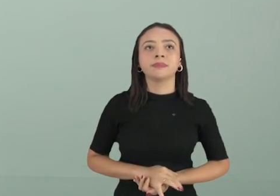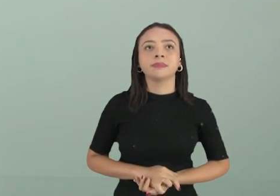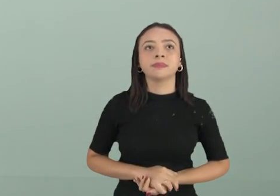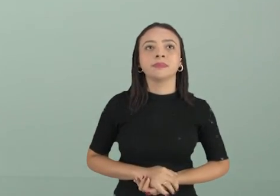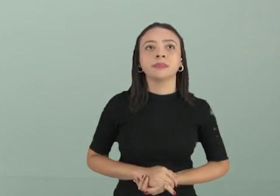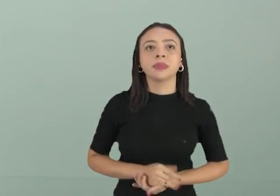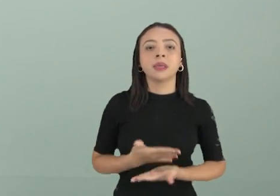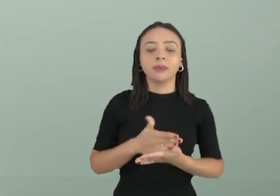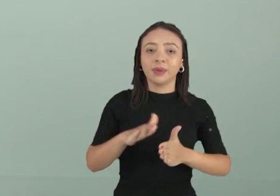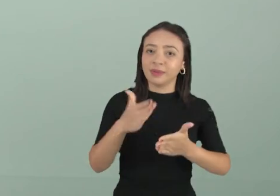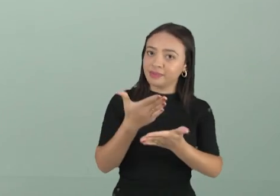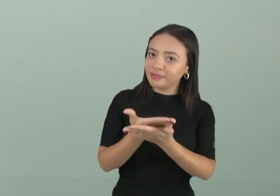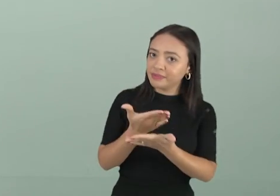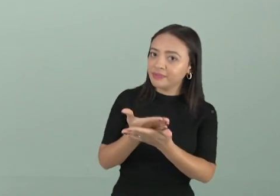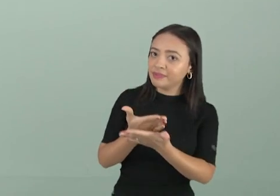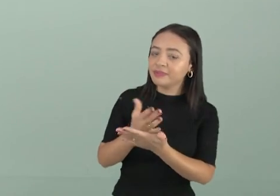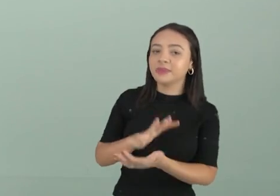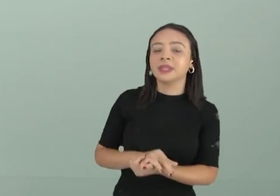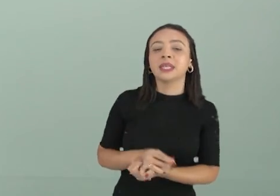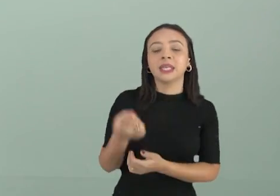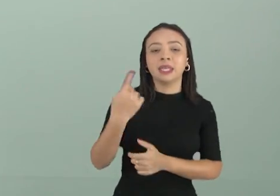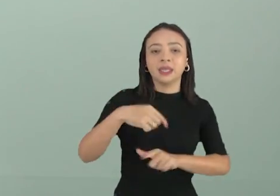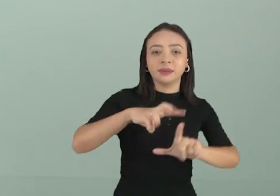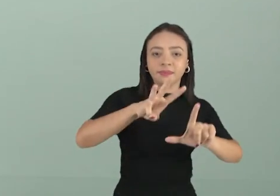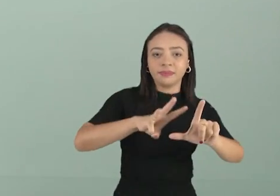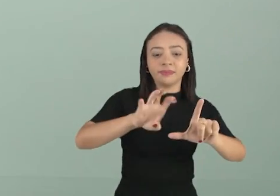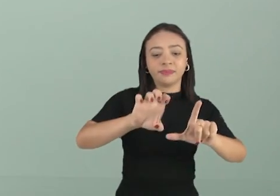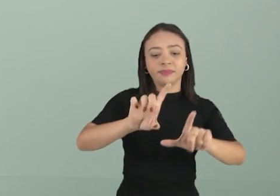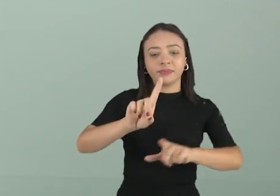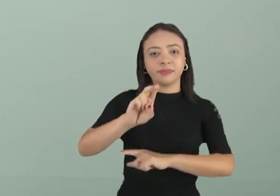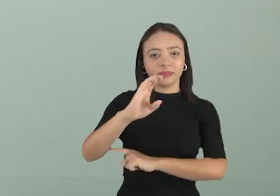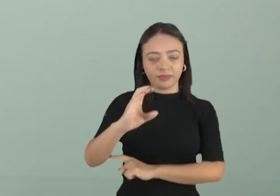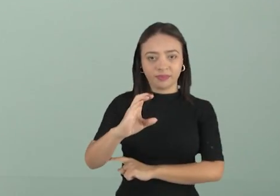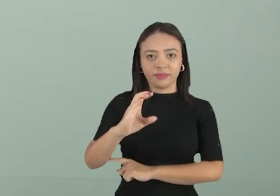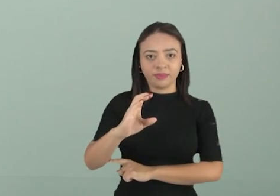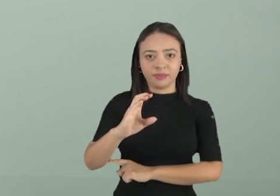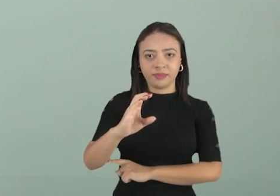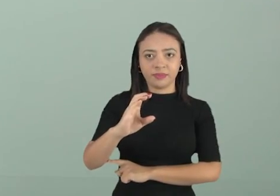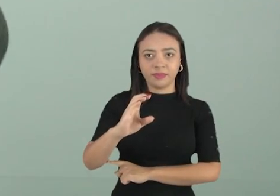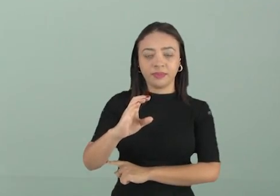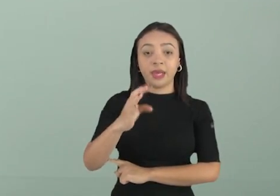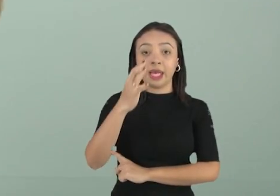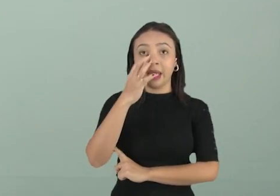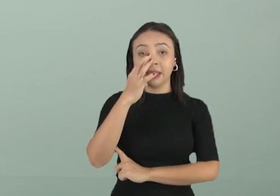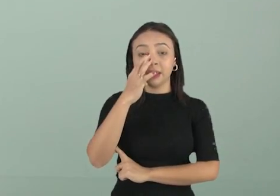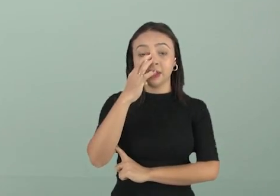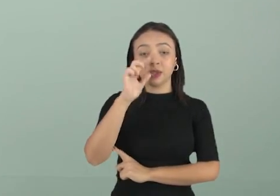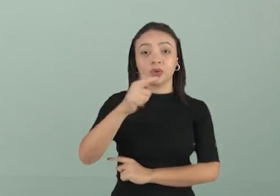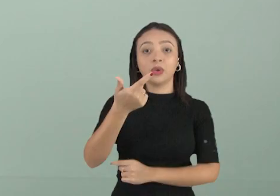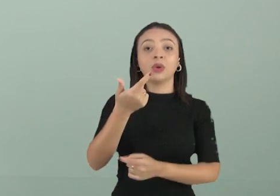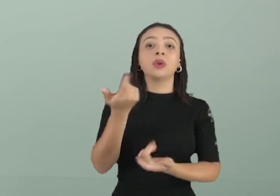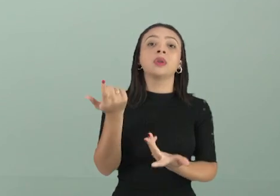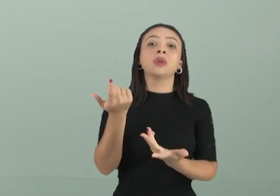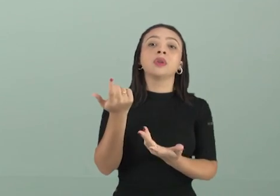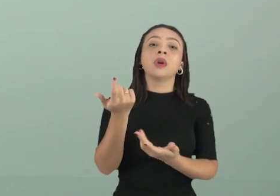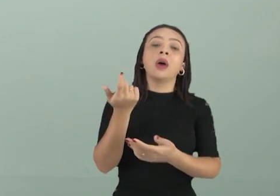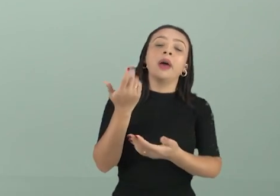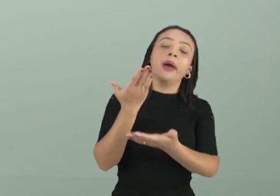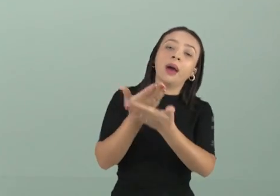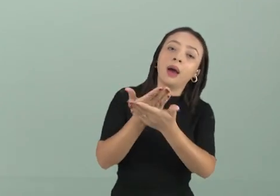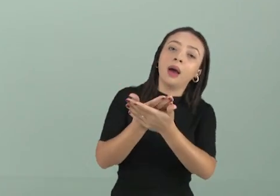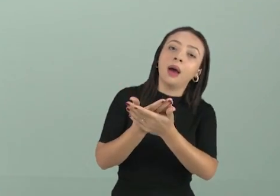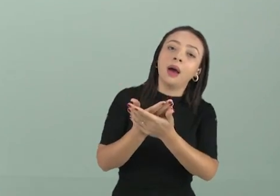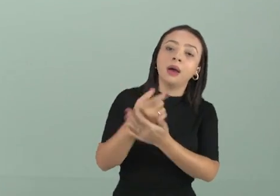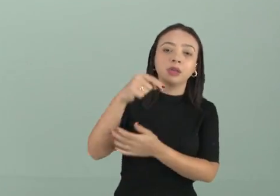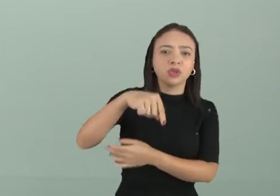Nós terminamos a nossa aula por aqui. Acessem eduque.acre para assistir os demais vídeos, não somente